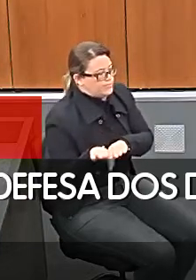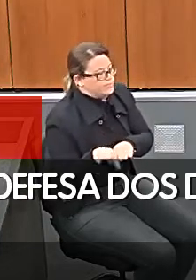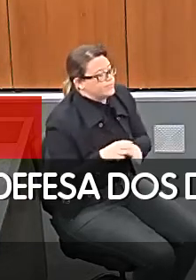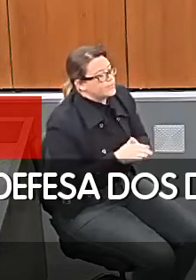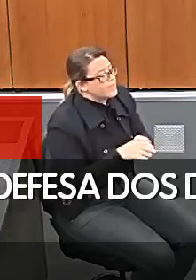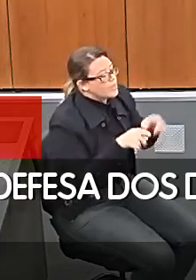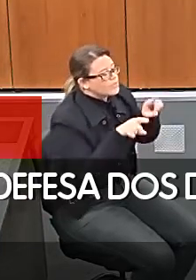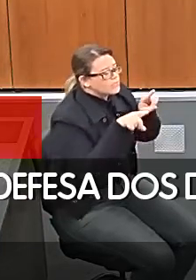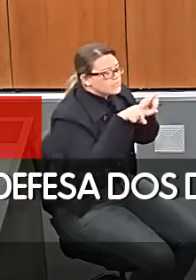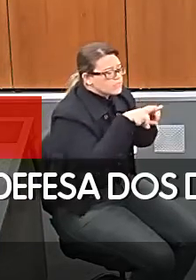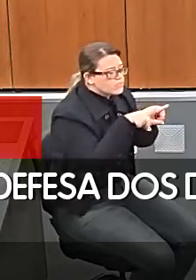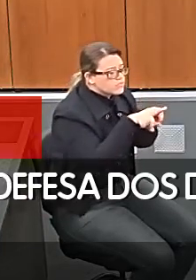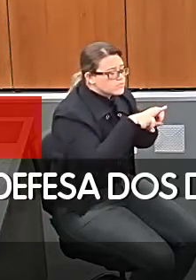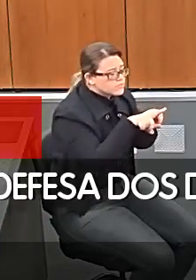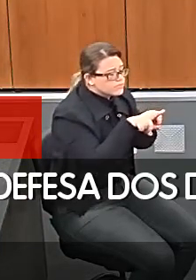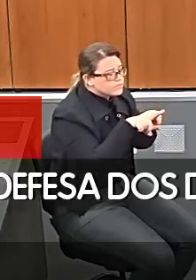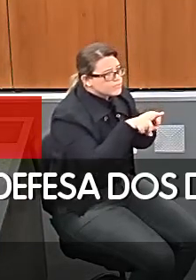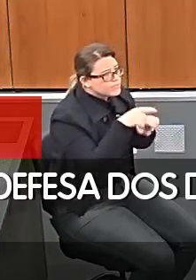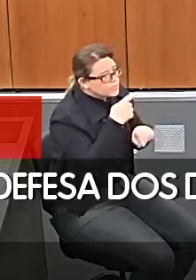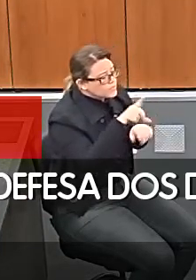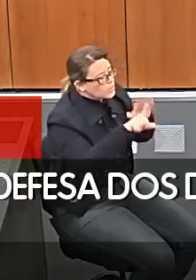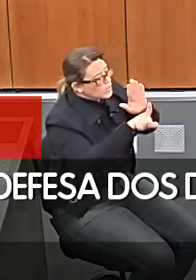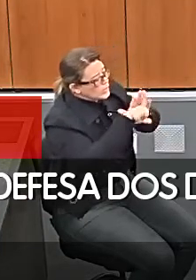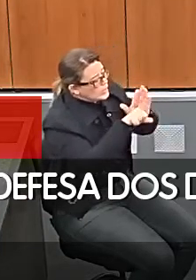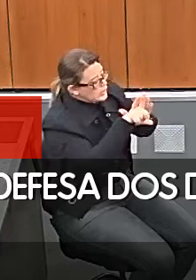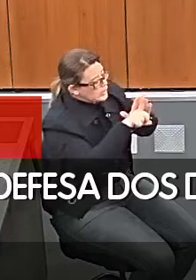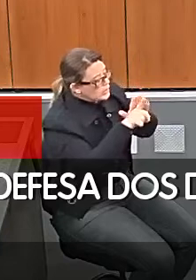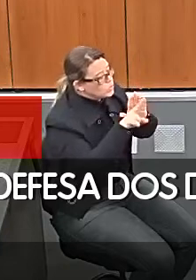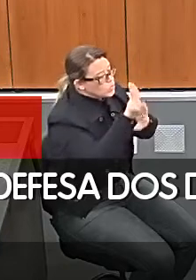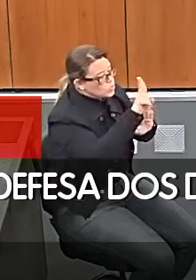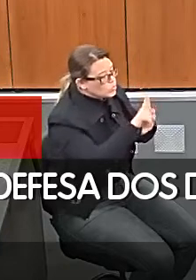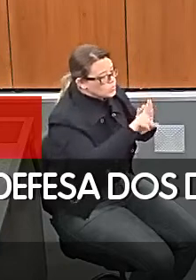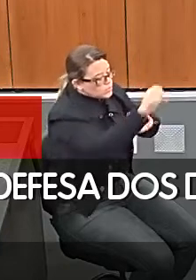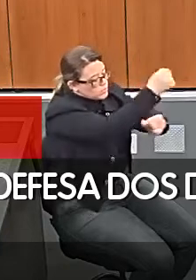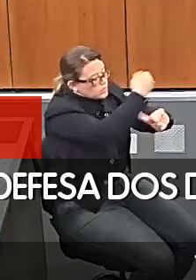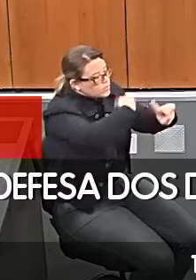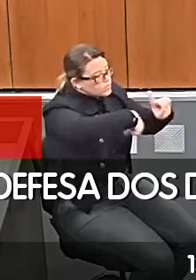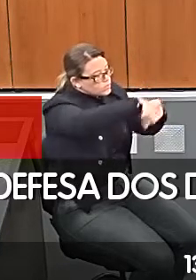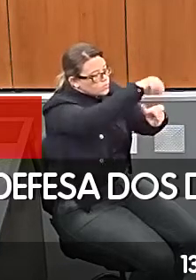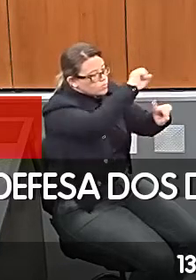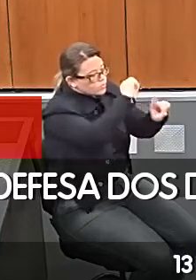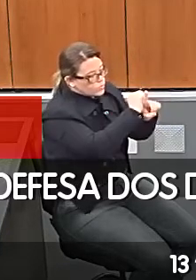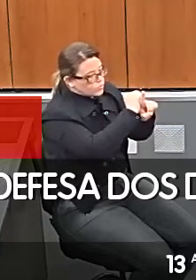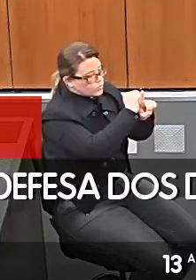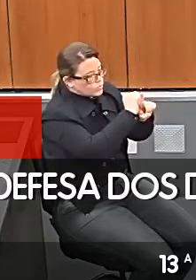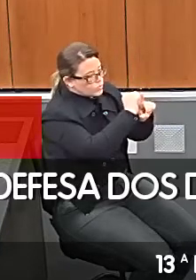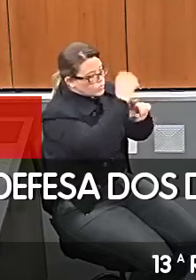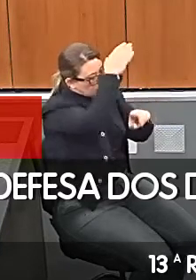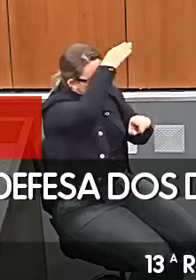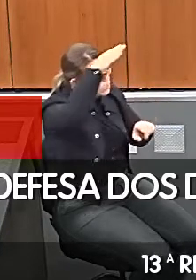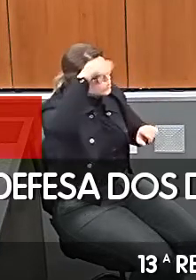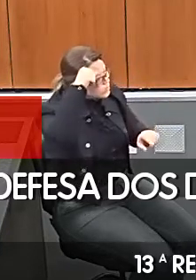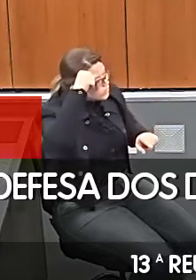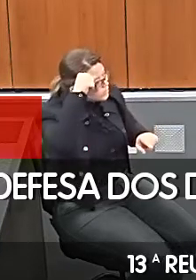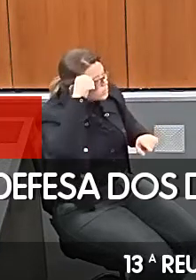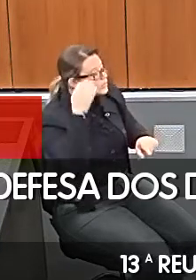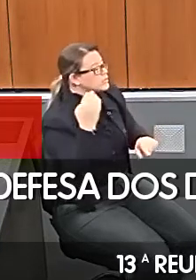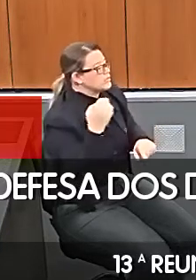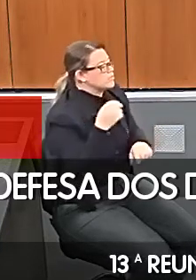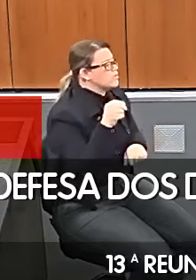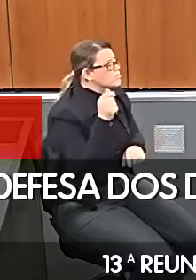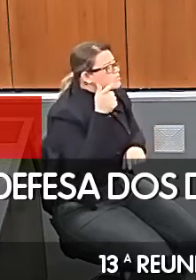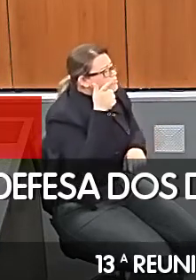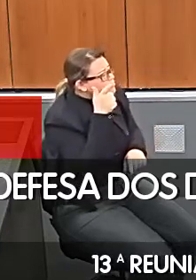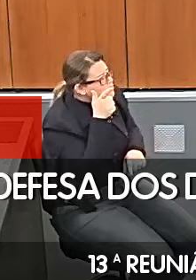a Lei de Utilidade Pública Municipal, estamos agora também tentando a estadual, e, né, em todas as